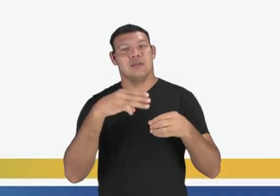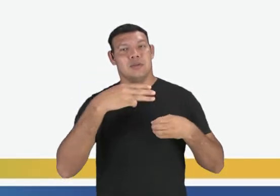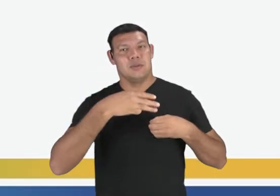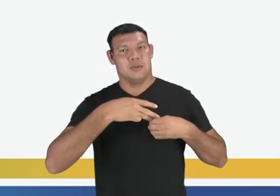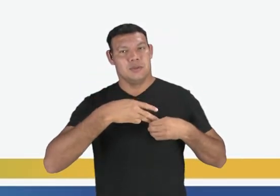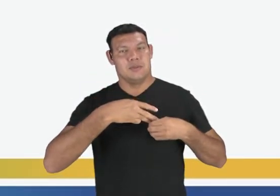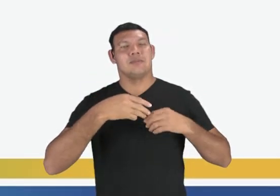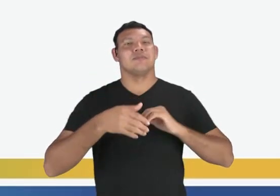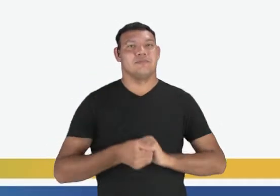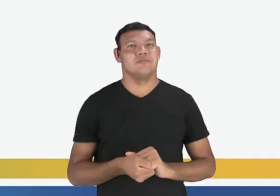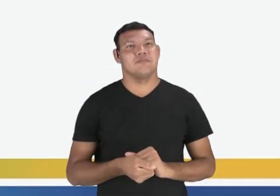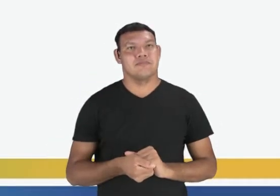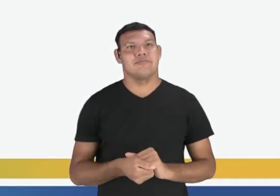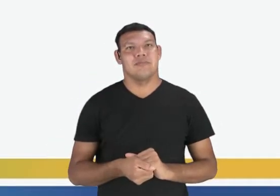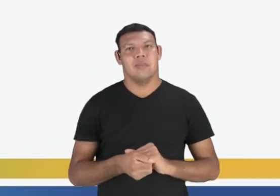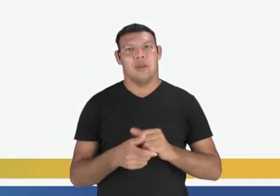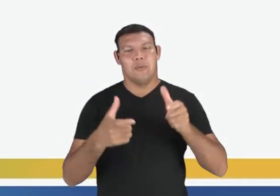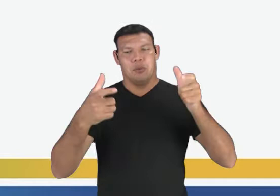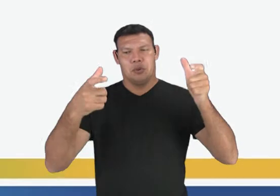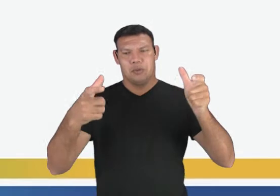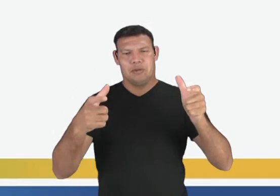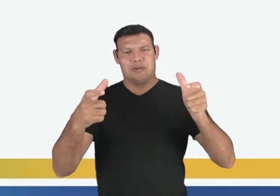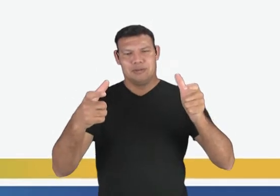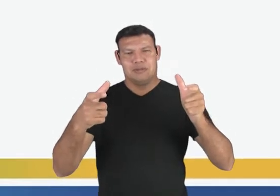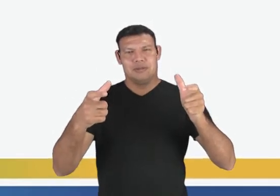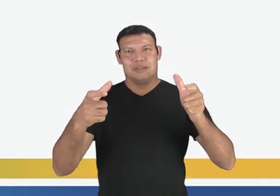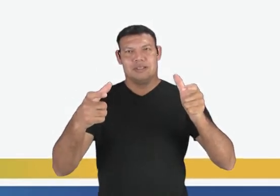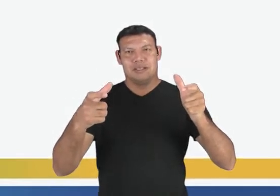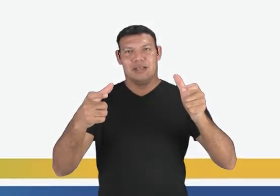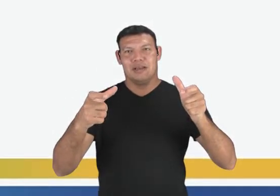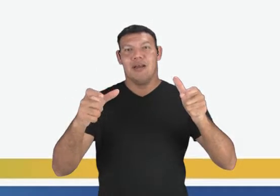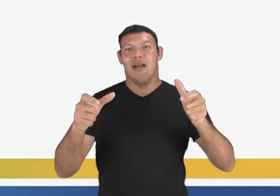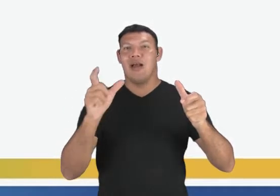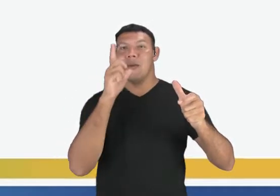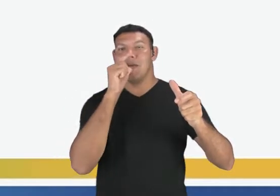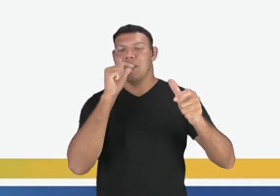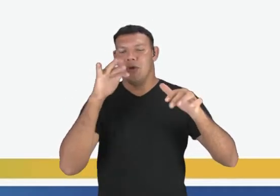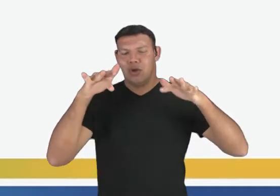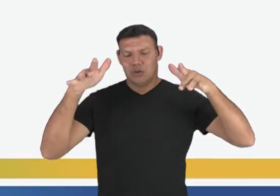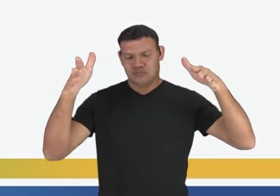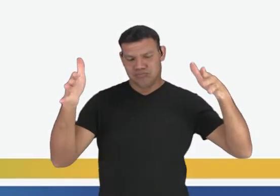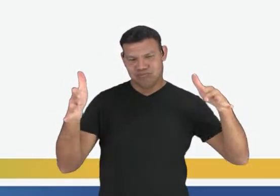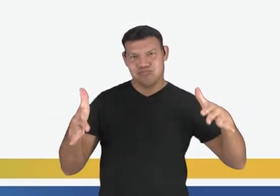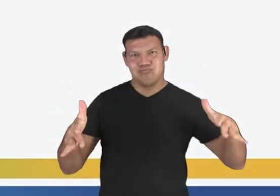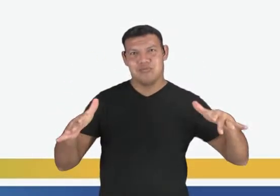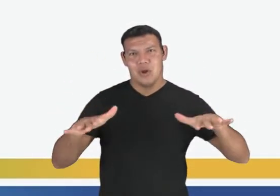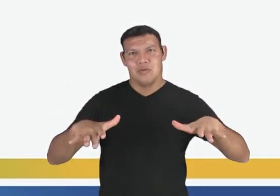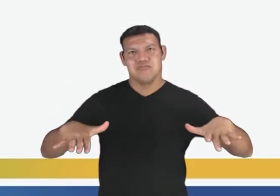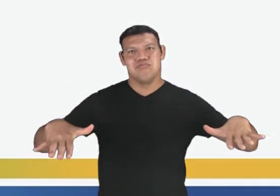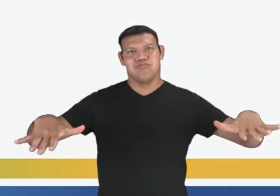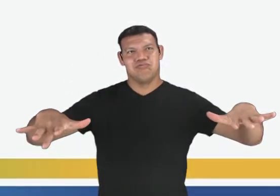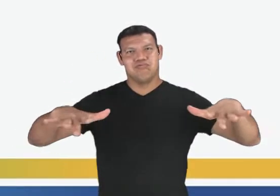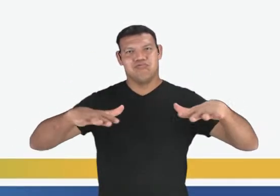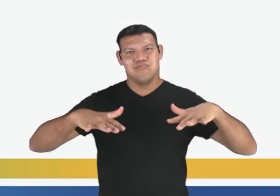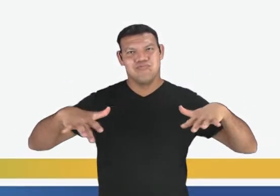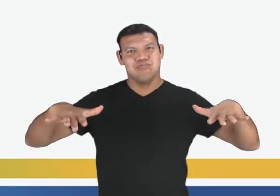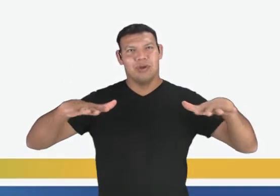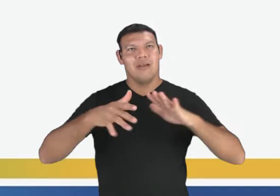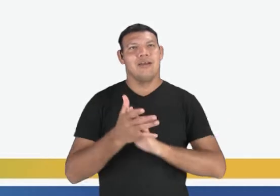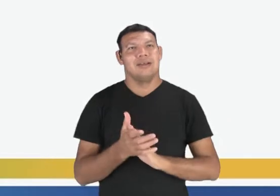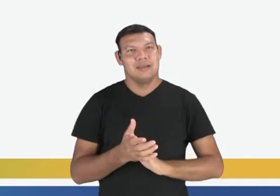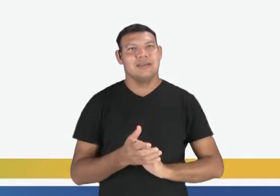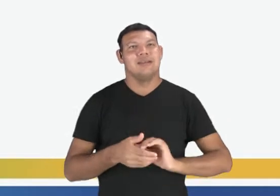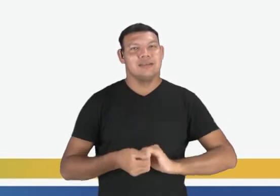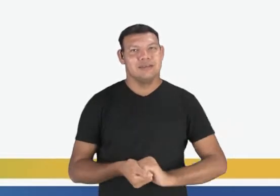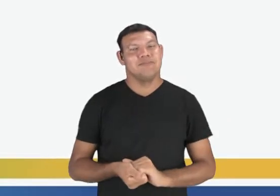disco rodeado por água, conforme a ilustração que você está vendo aí. E você percebe aí que ela é sustentada